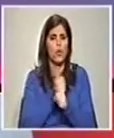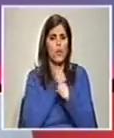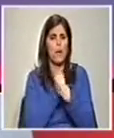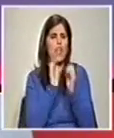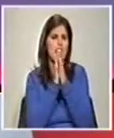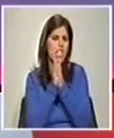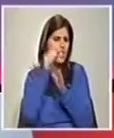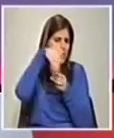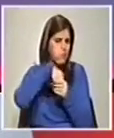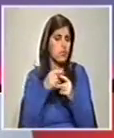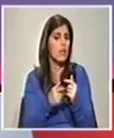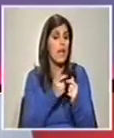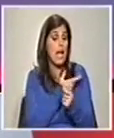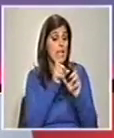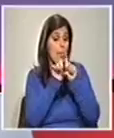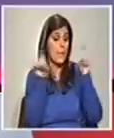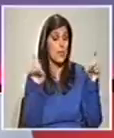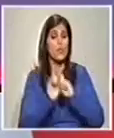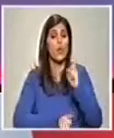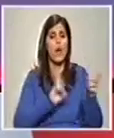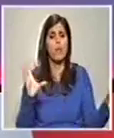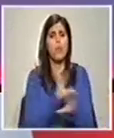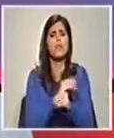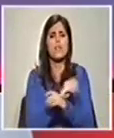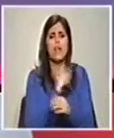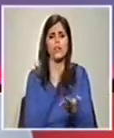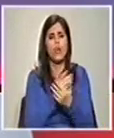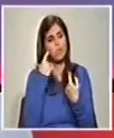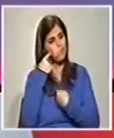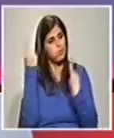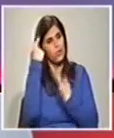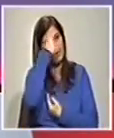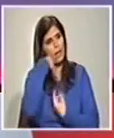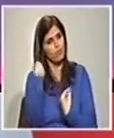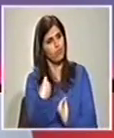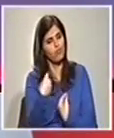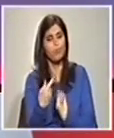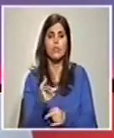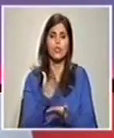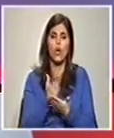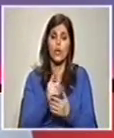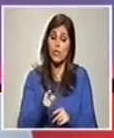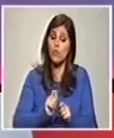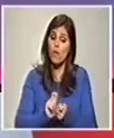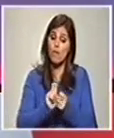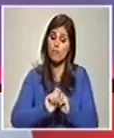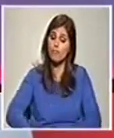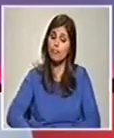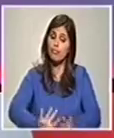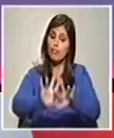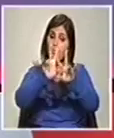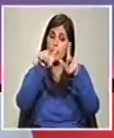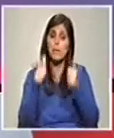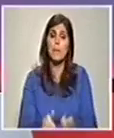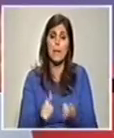igrejas, quer nas empresas aquilo que era só o marketing, de vamos parecer bem, evoluiu francamente bem e francamente de uma